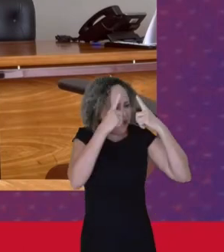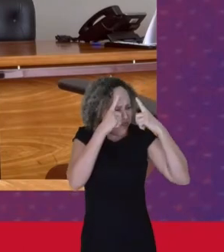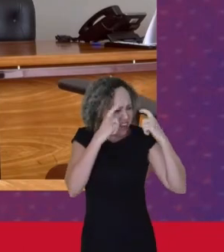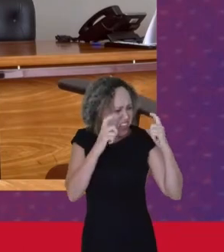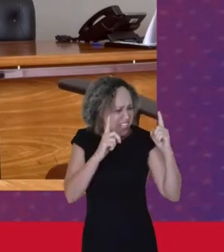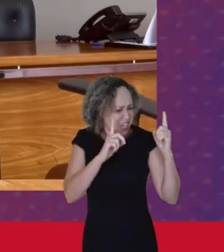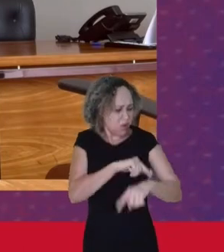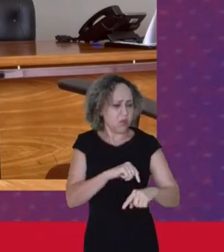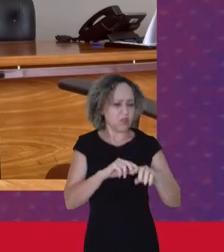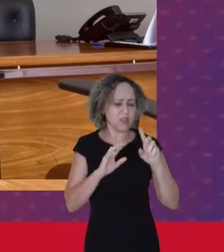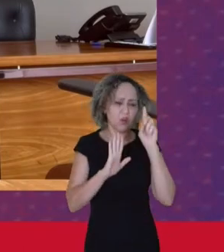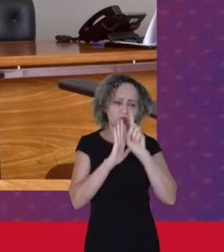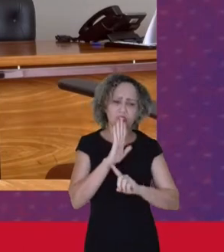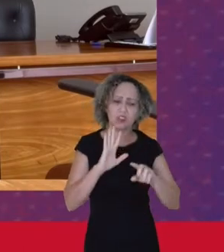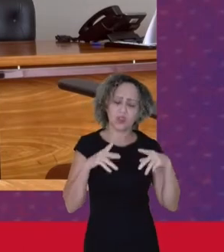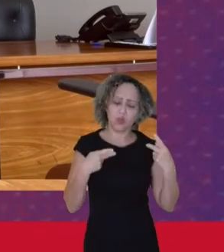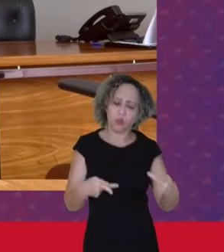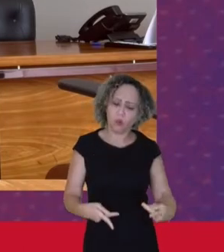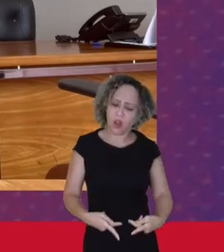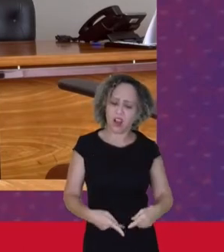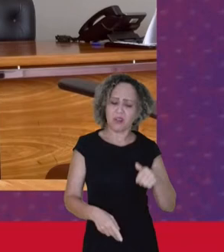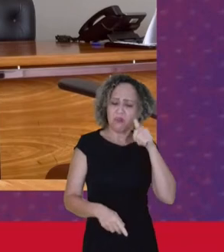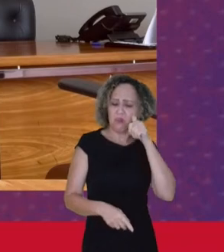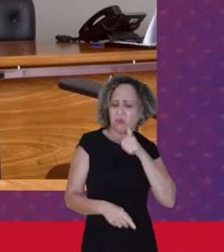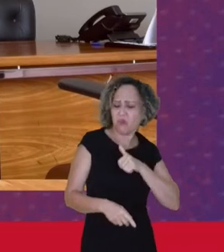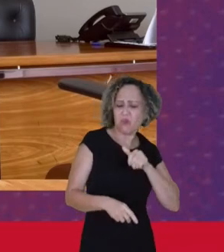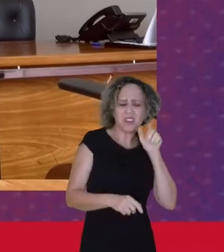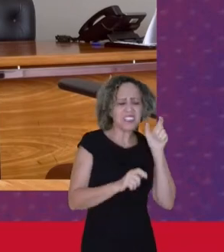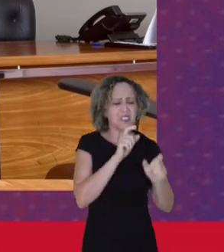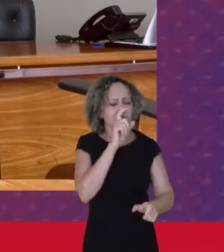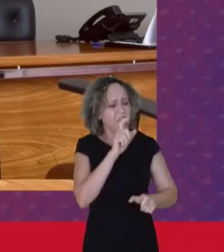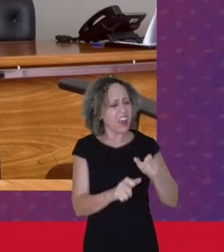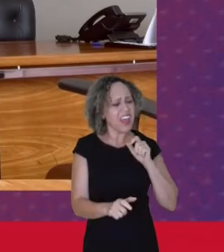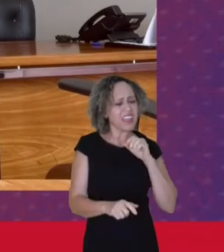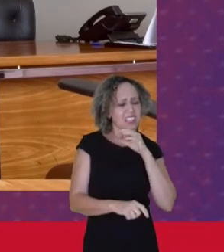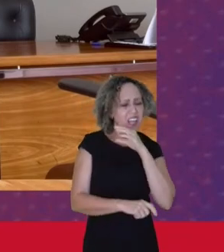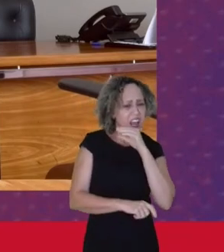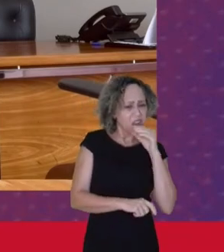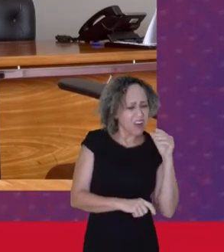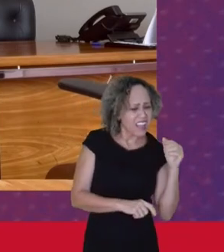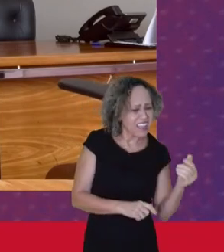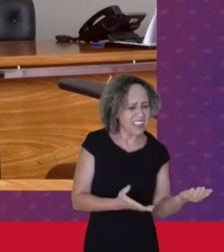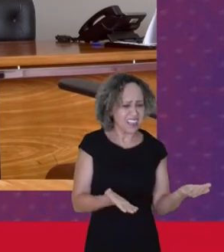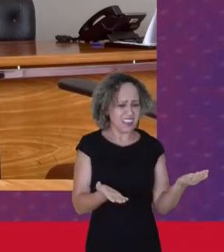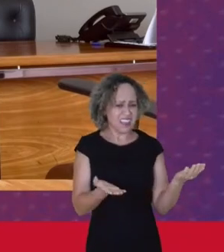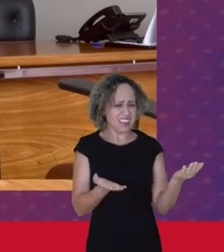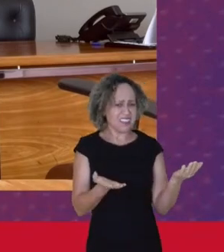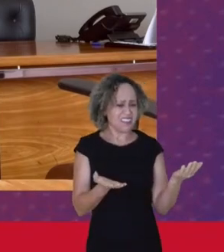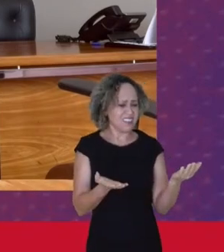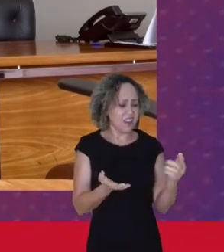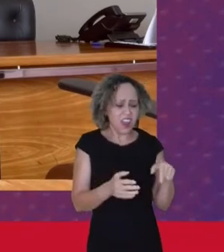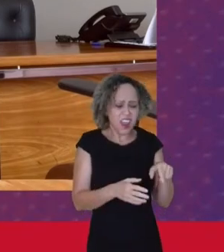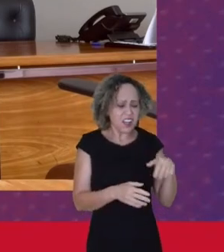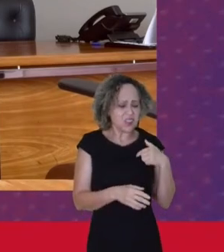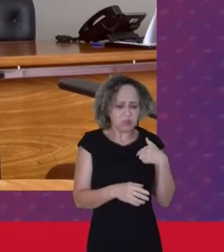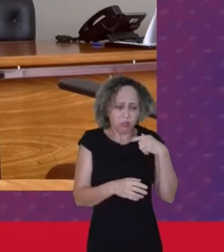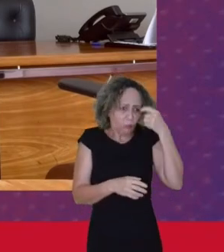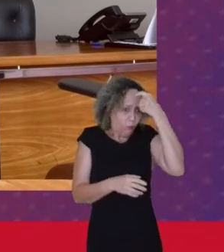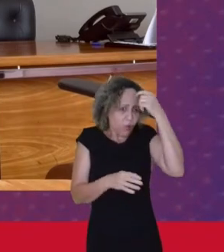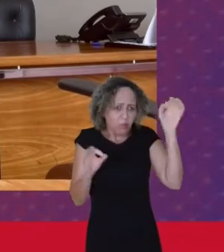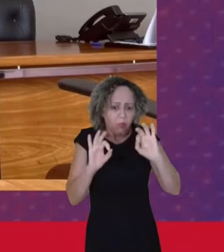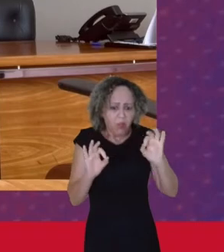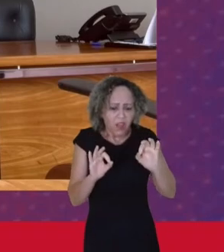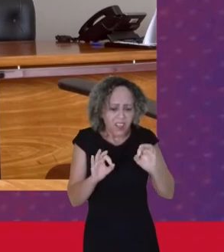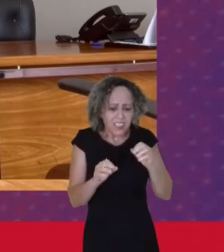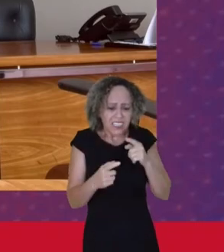muitas adolescentes e muitas mulheres não tinham conhecimento que elas estavam sofrendo uma violação. E elas se culpavam,